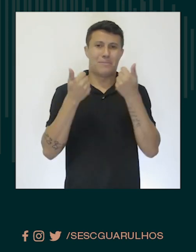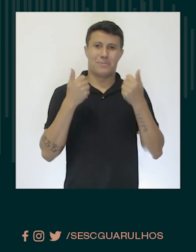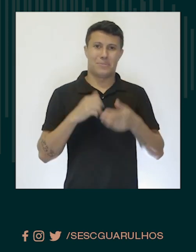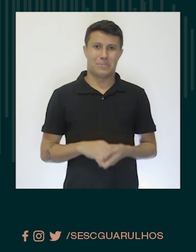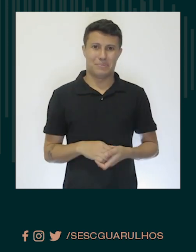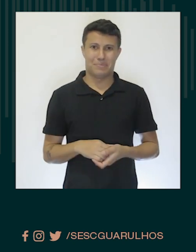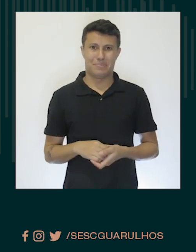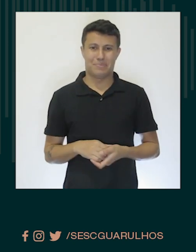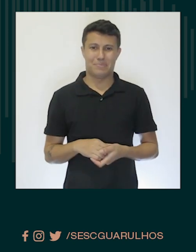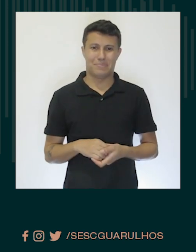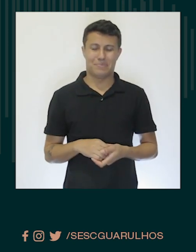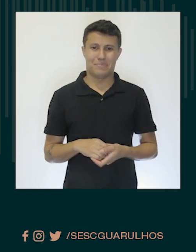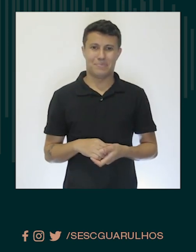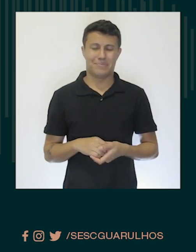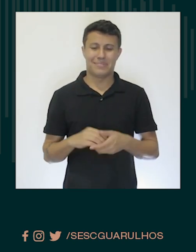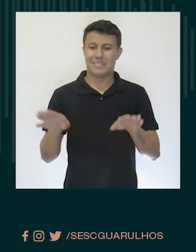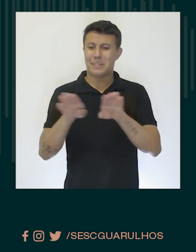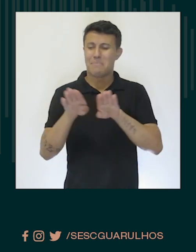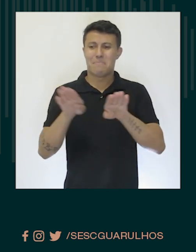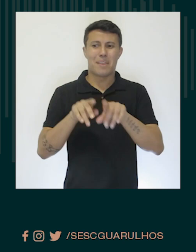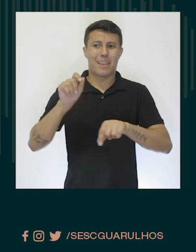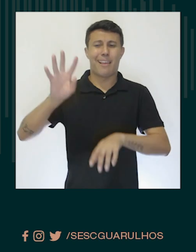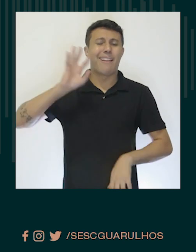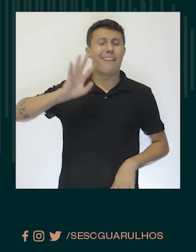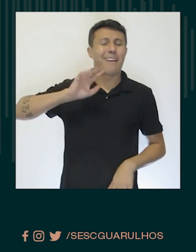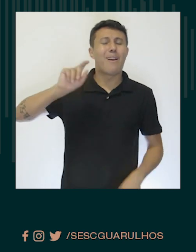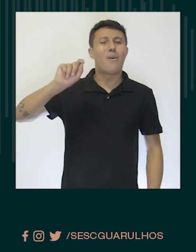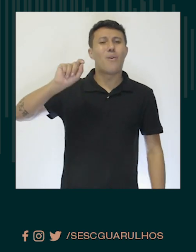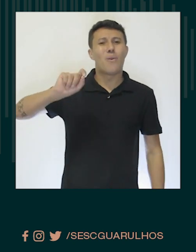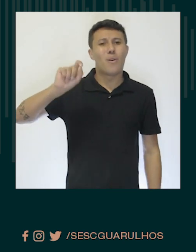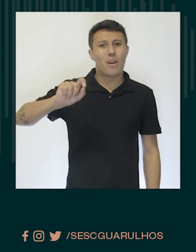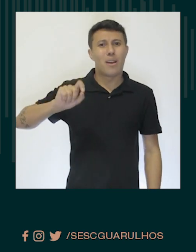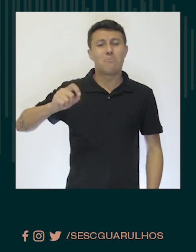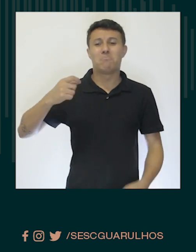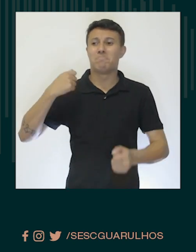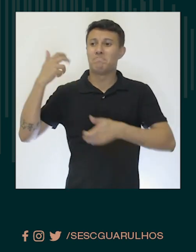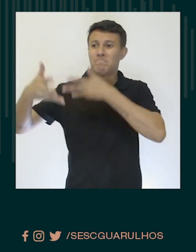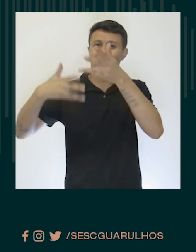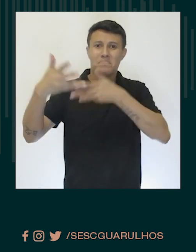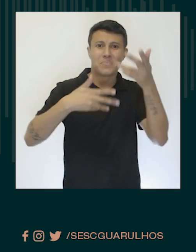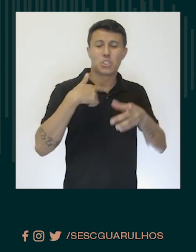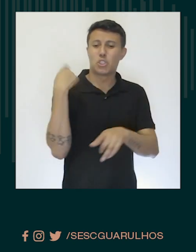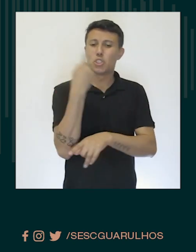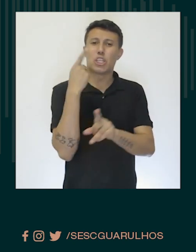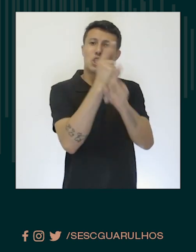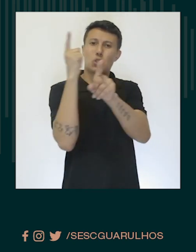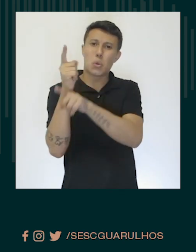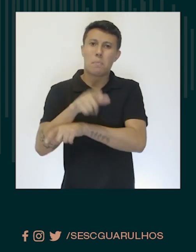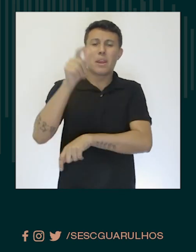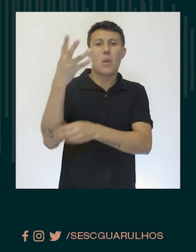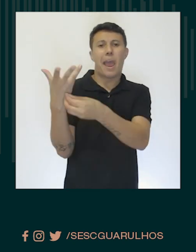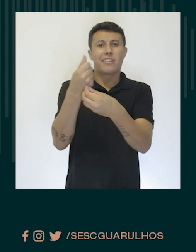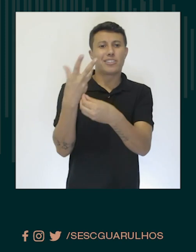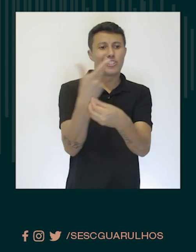é mais legal, por conta que a todo bate-papo a gente vai descobrindo novos artistas, a gente vai vendo as dificuldades,